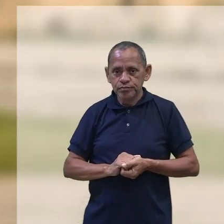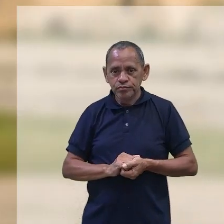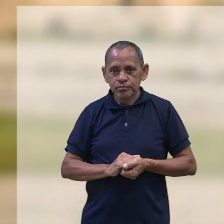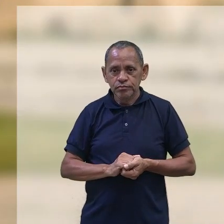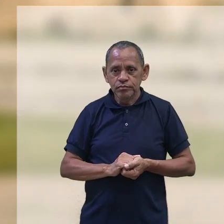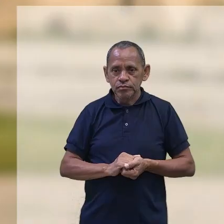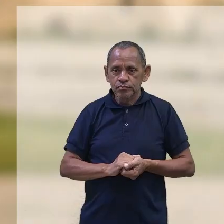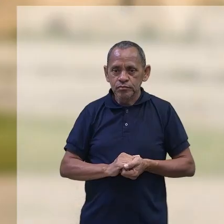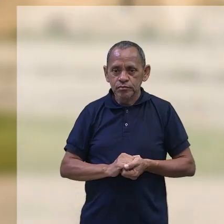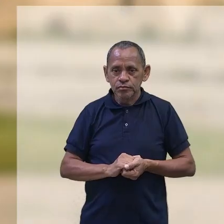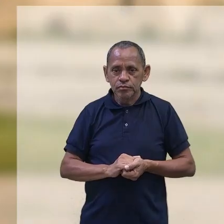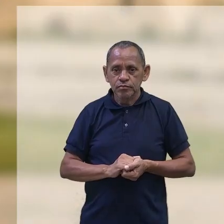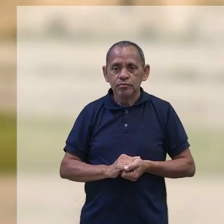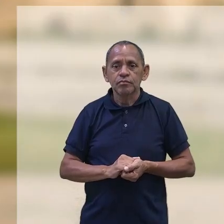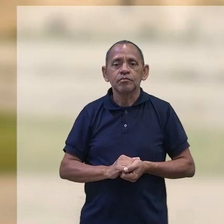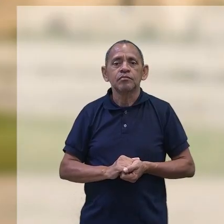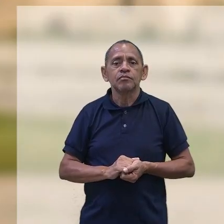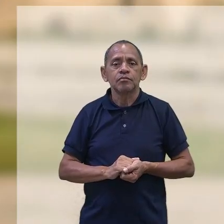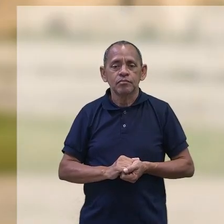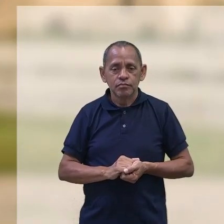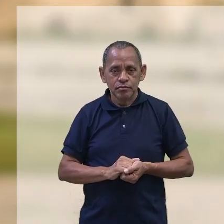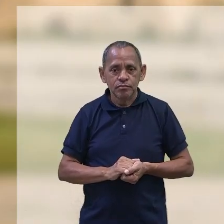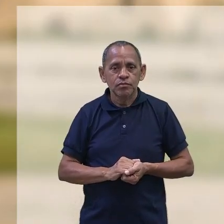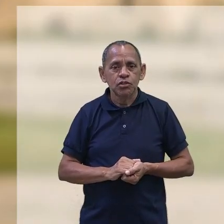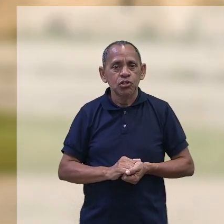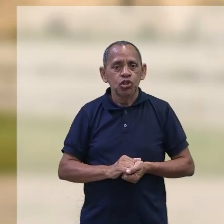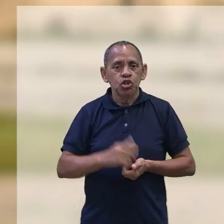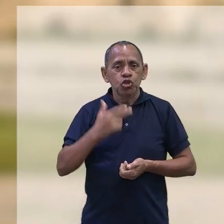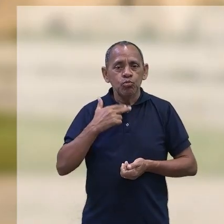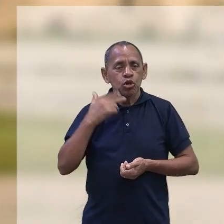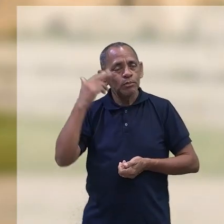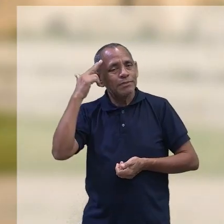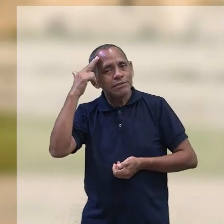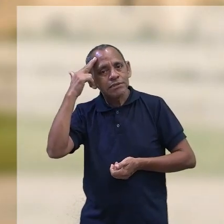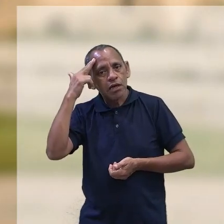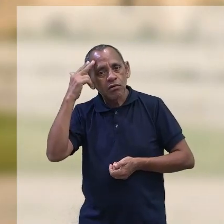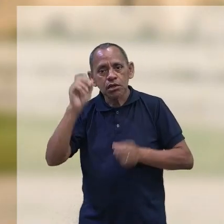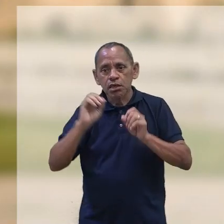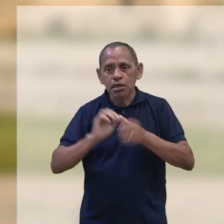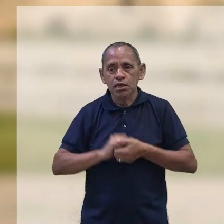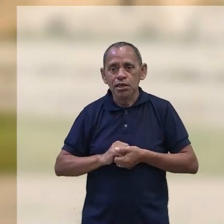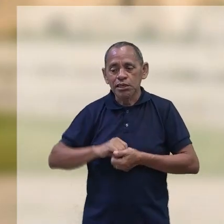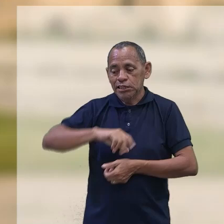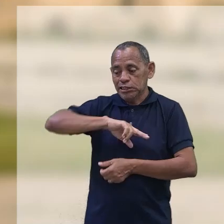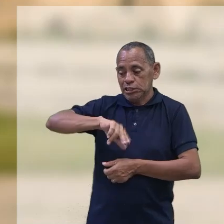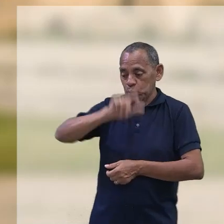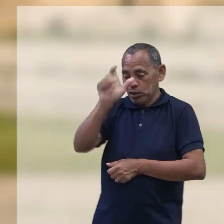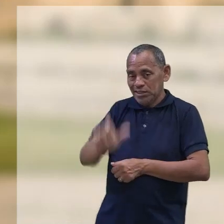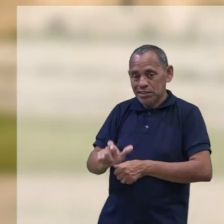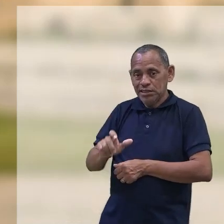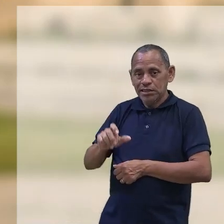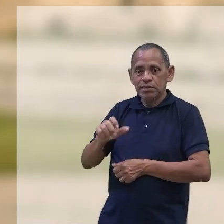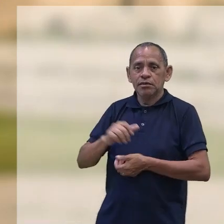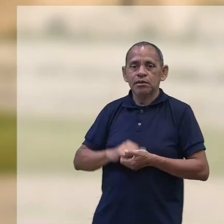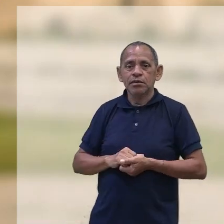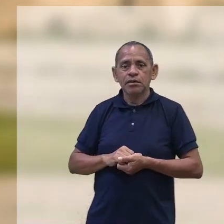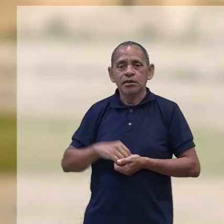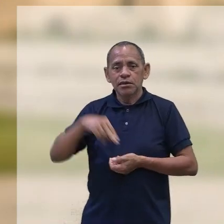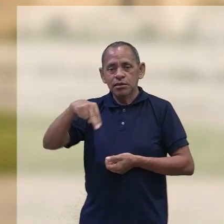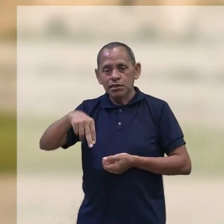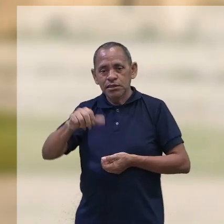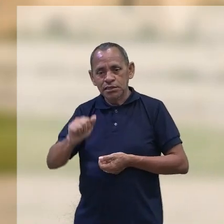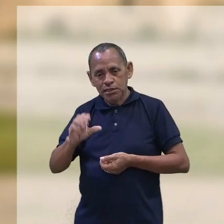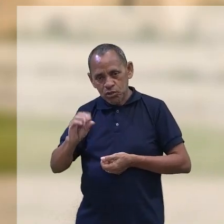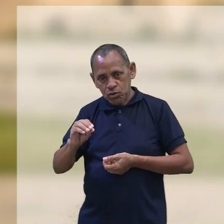Segundo Parmênides, não se pode pensar o não ser, né? Não se pode o ser não